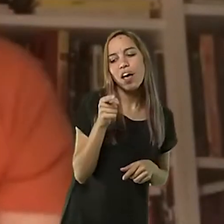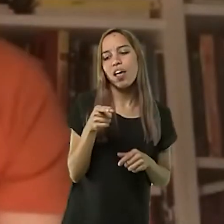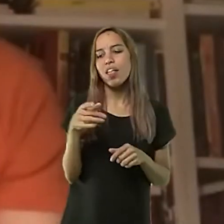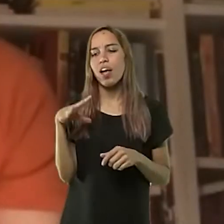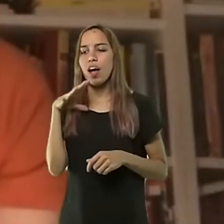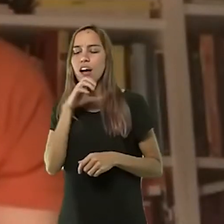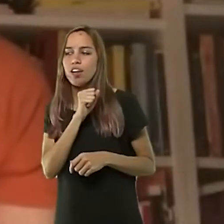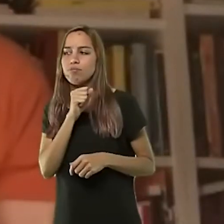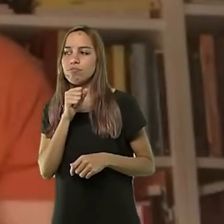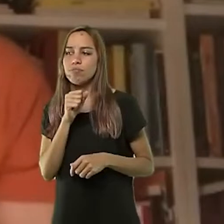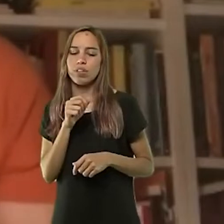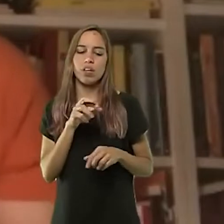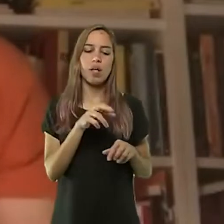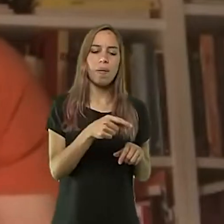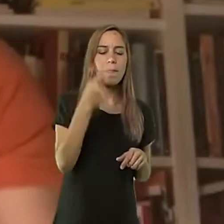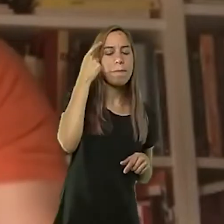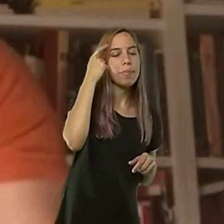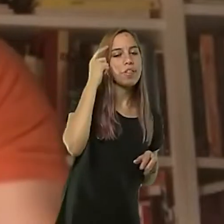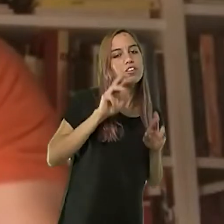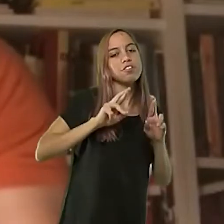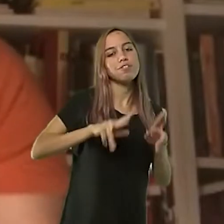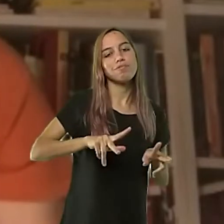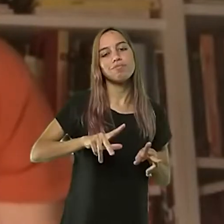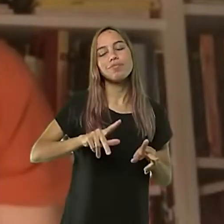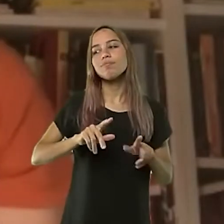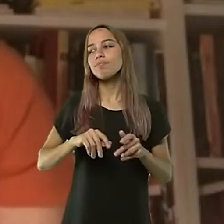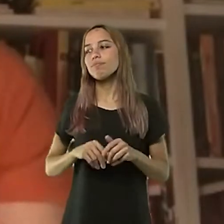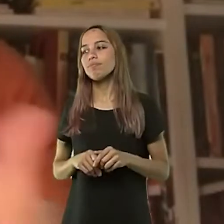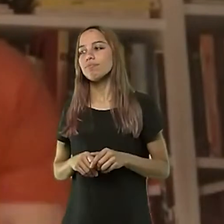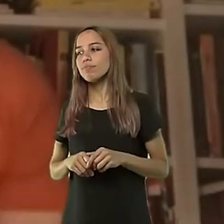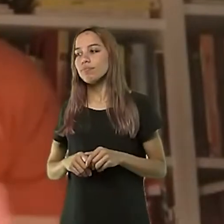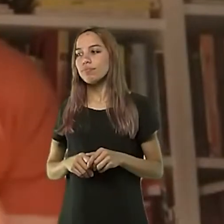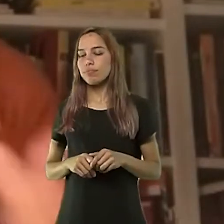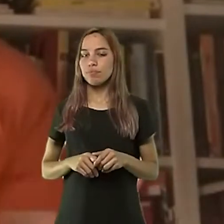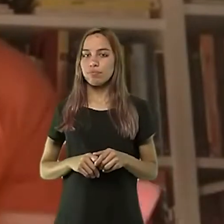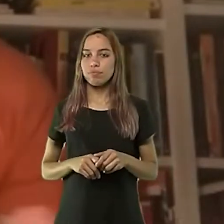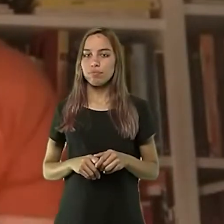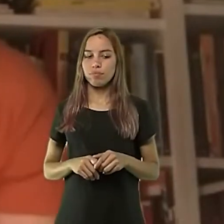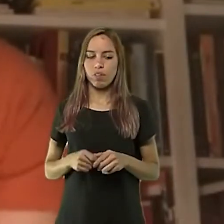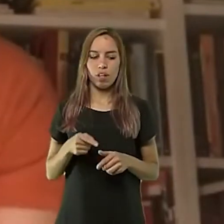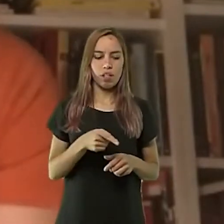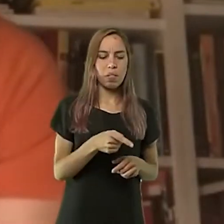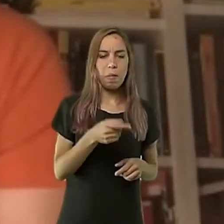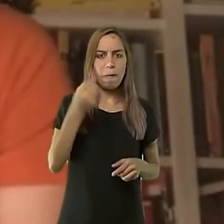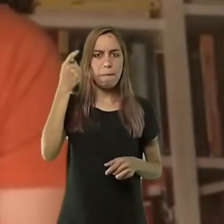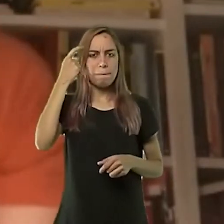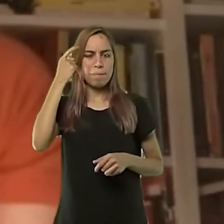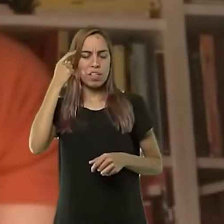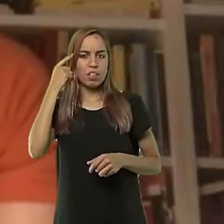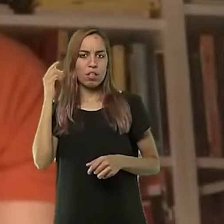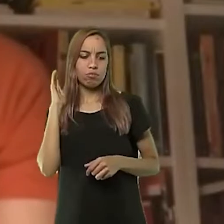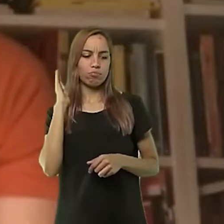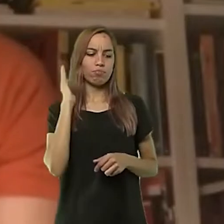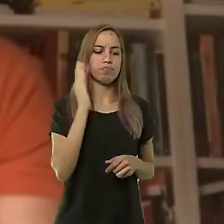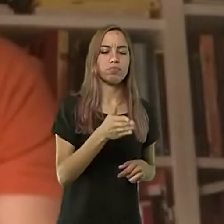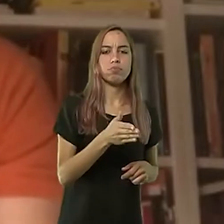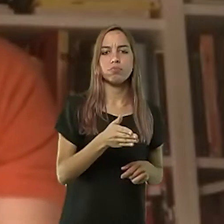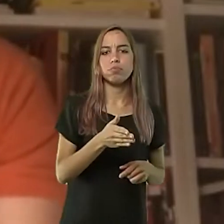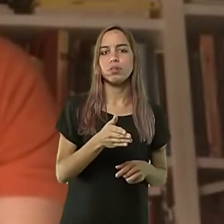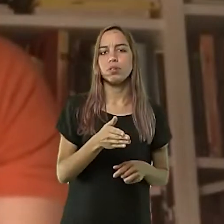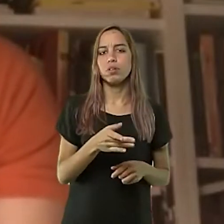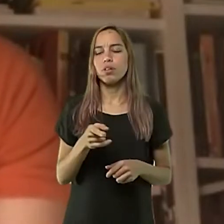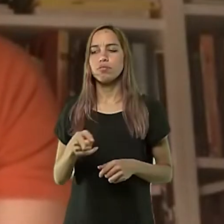não. As coisas dão-se de uma maneira mais imediata, mais repentista, se calhar mais